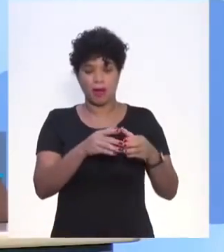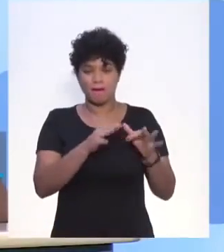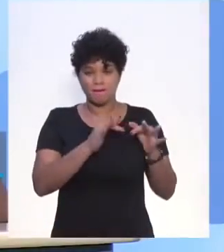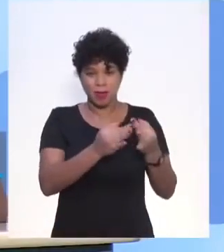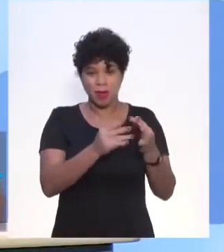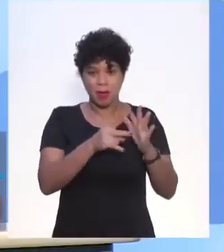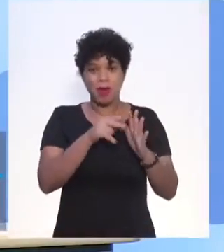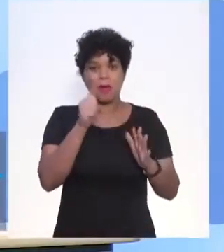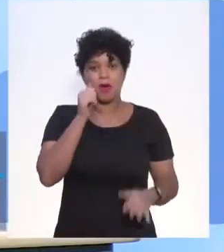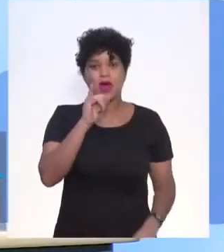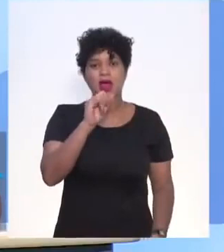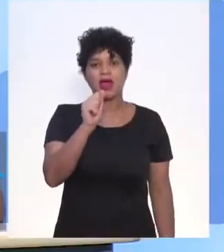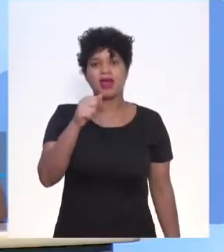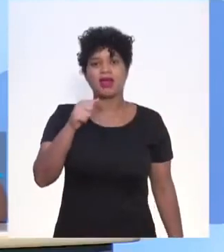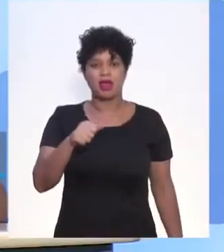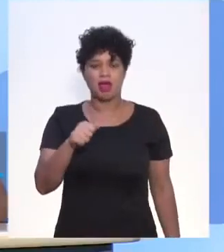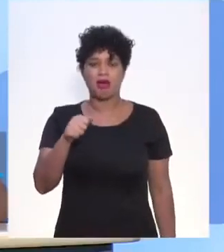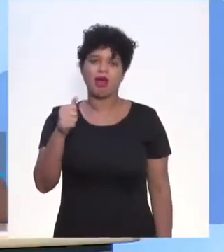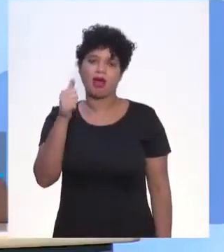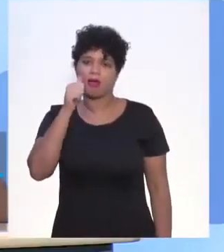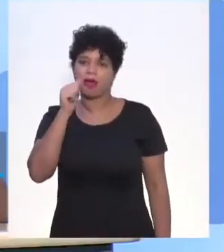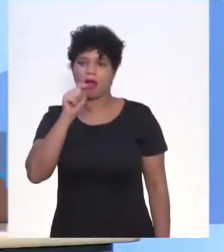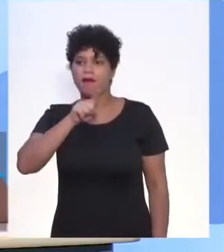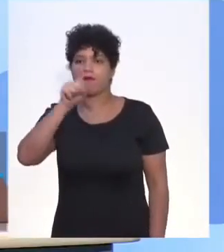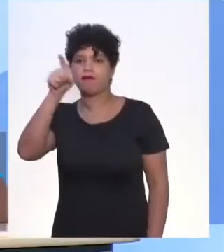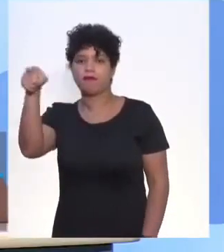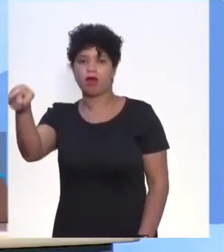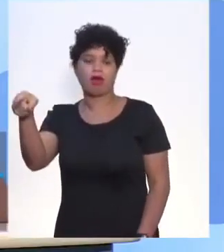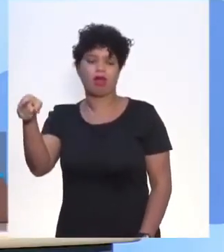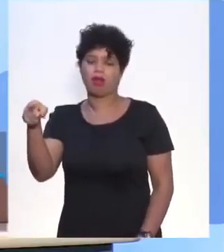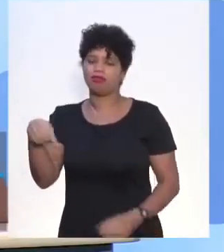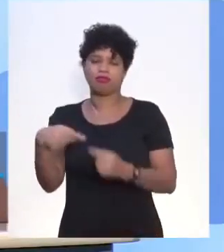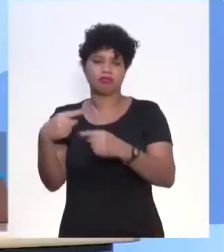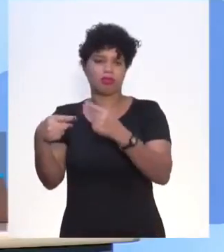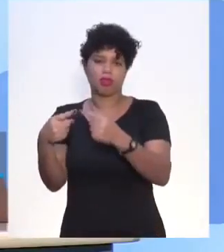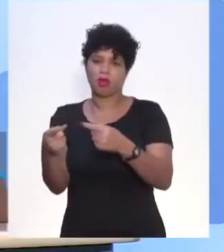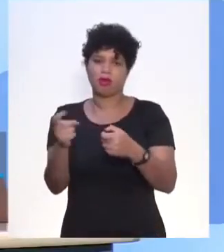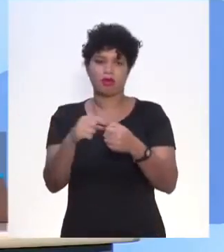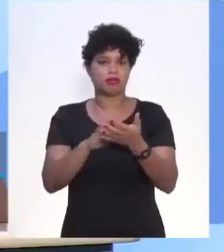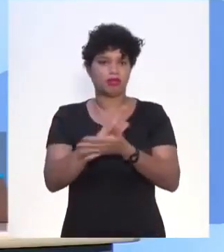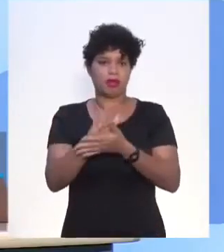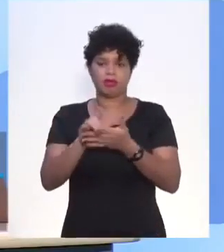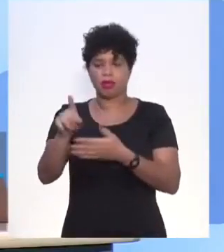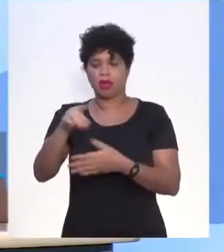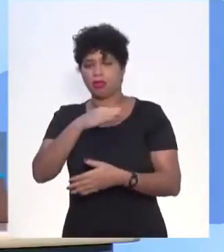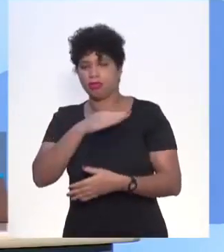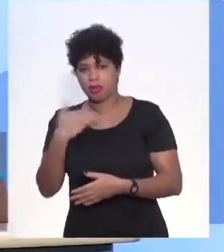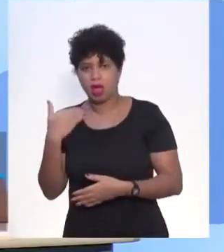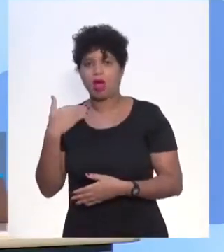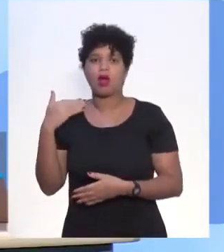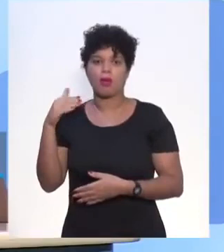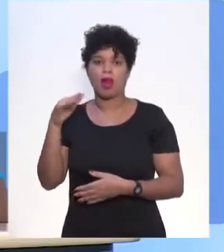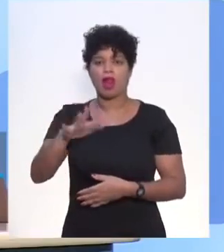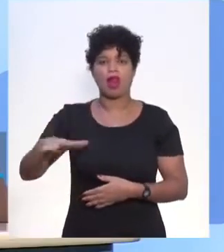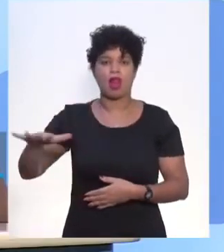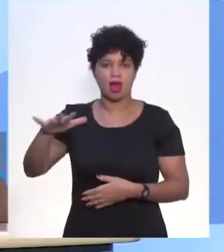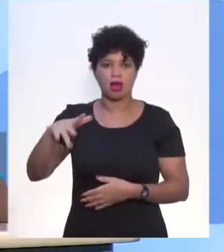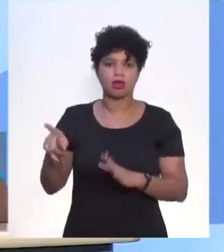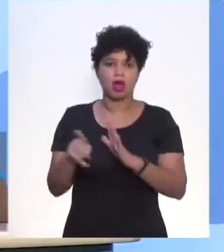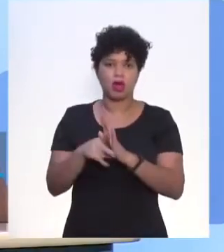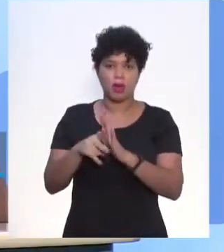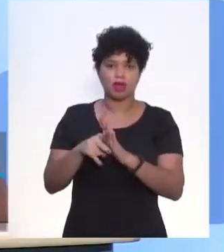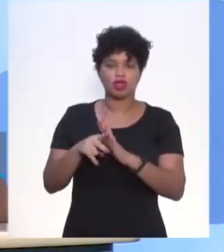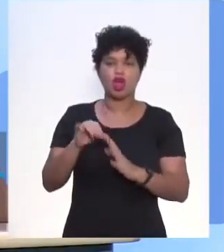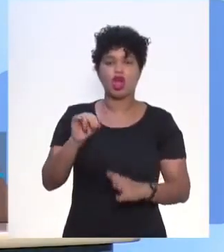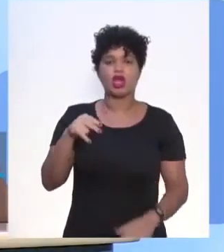E, infelizmente, a Yaa Asantewaa nunca voltou para sua terra natal, ela faleceu nessas ilhas do